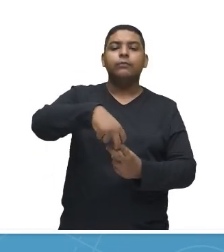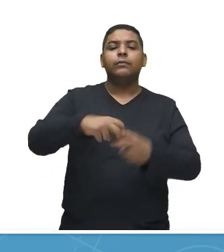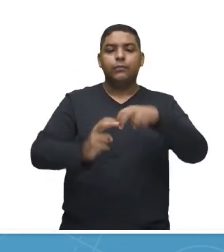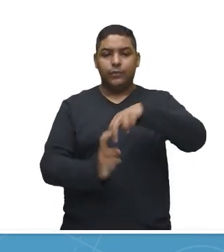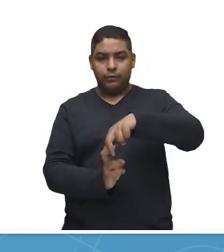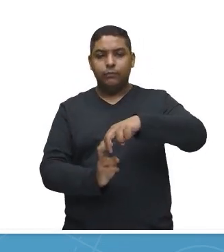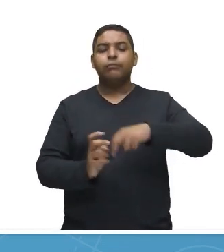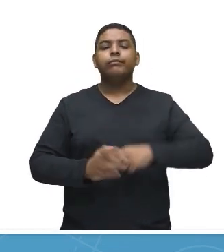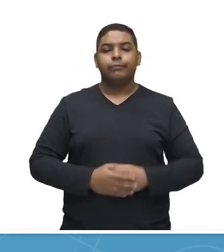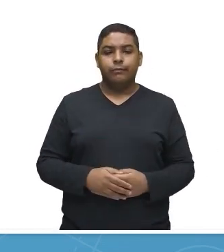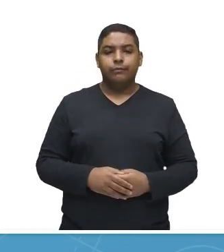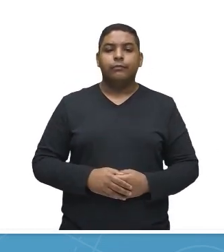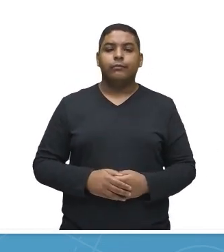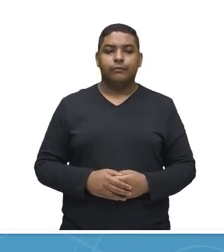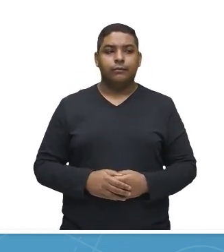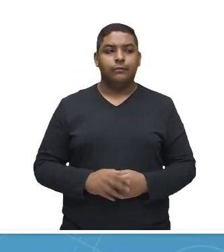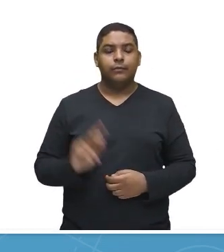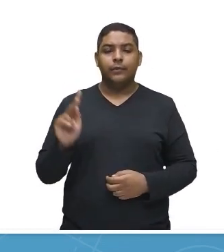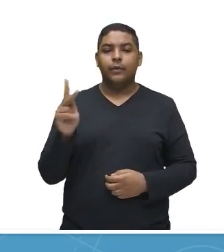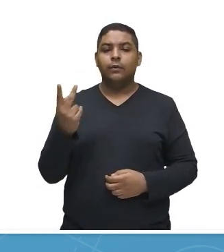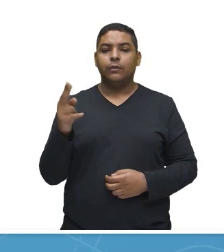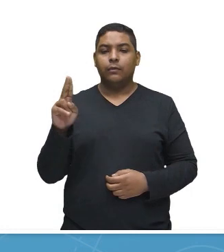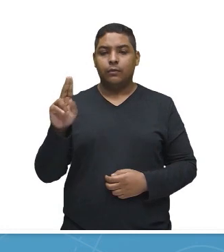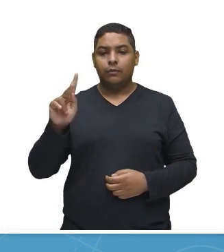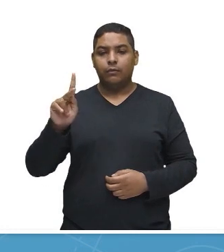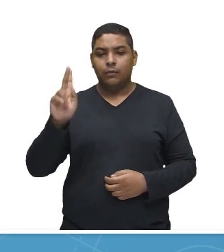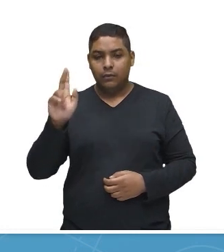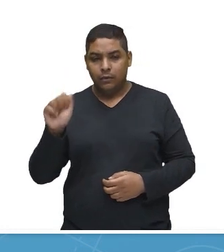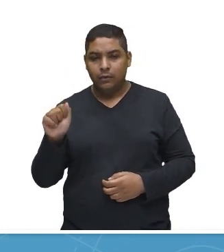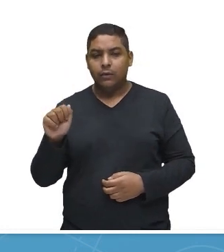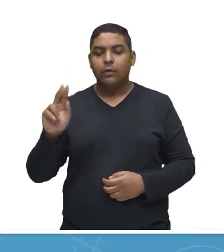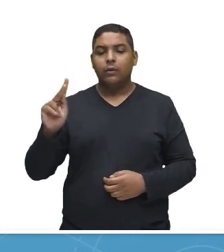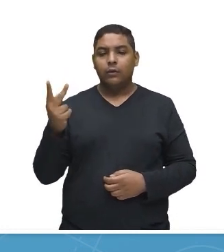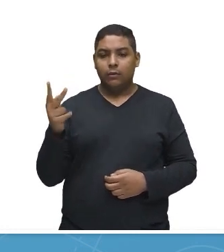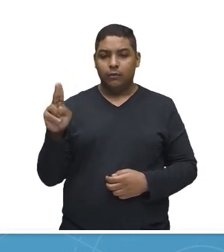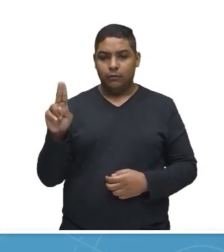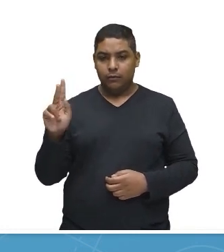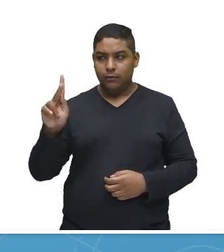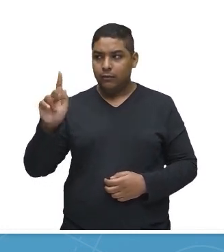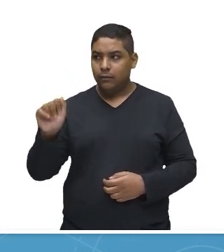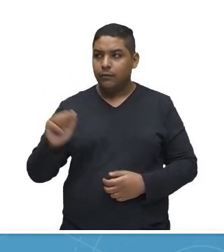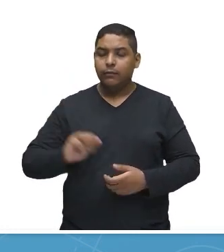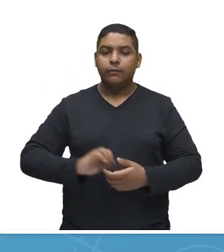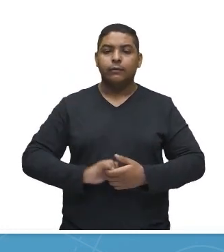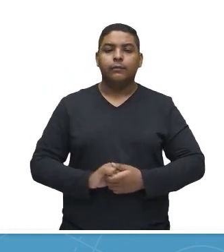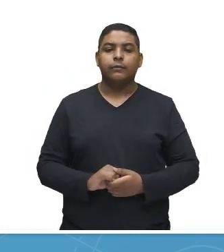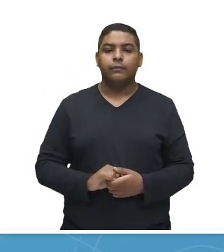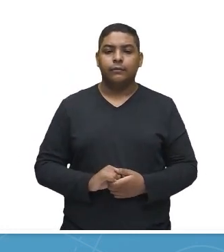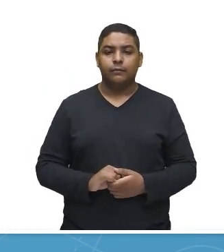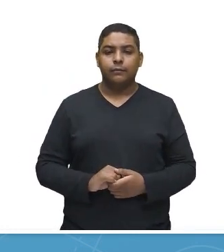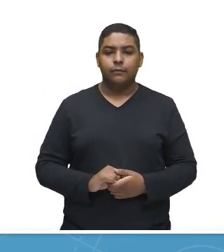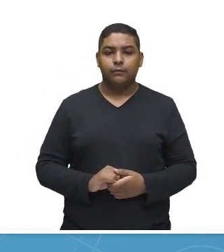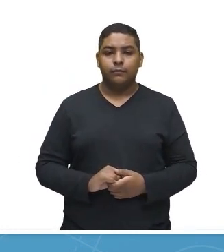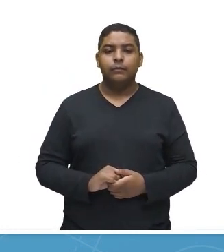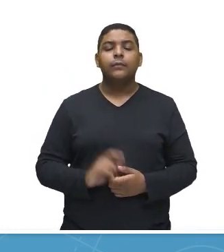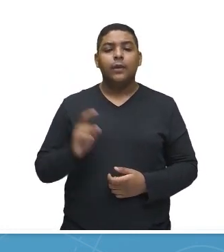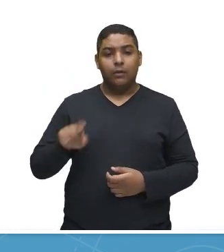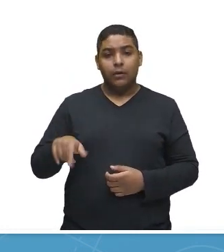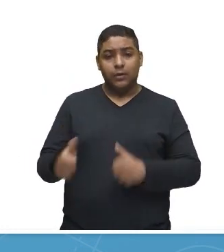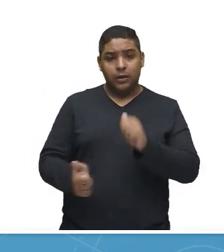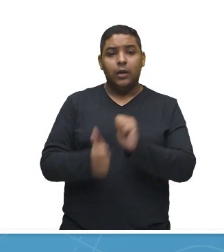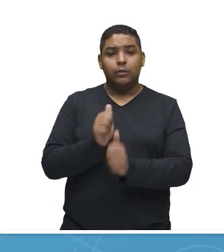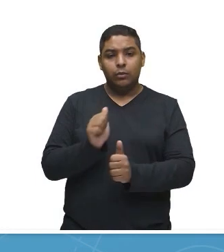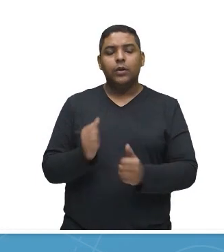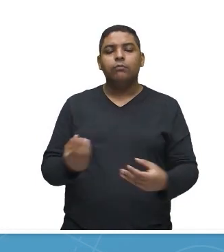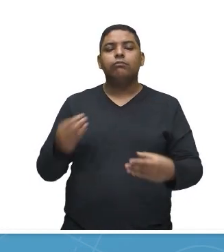o objetivo do Uka-Uka, né, projetar esse adversário ao chão. Então, essa luta faz